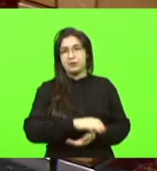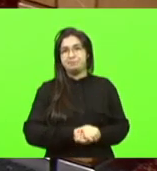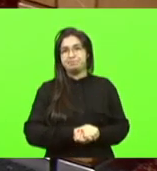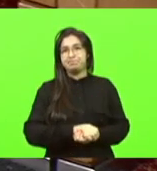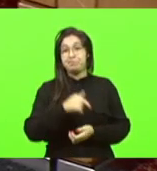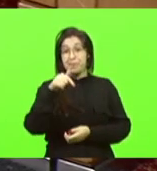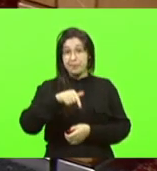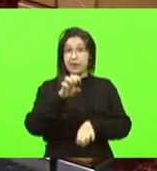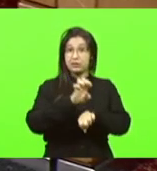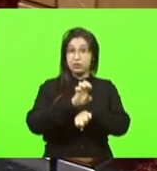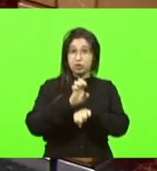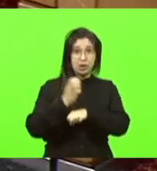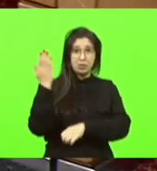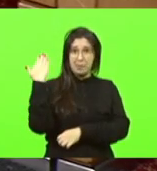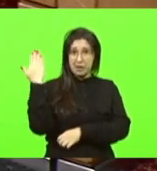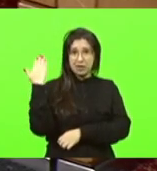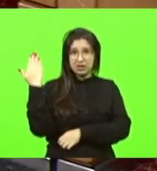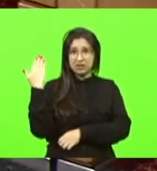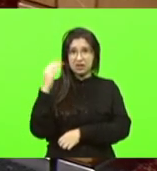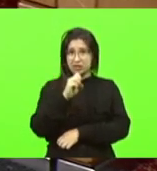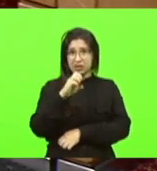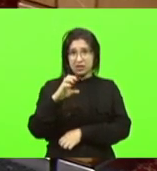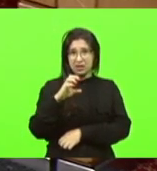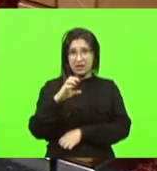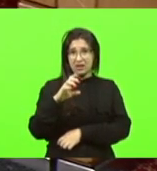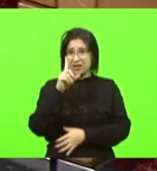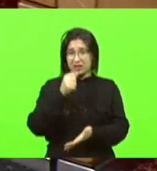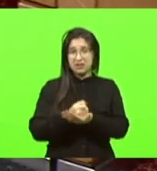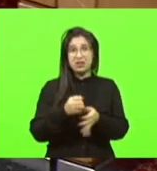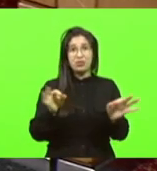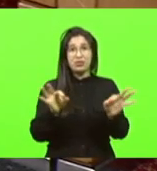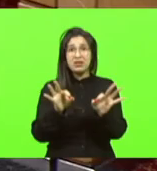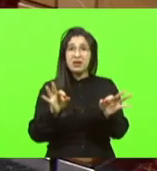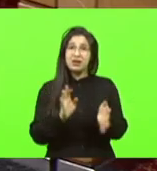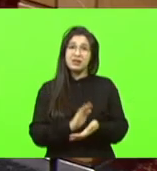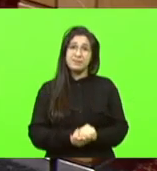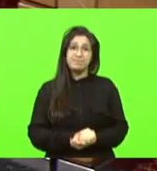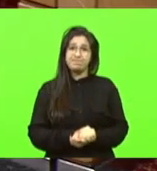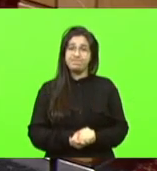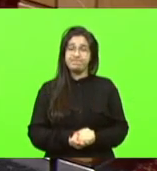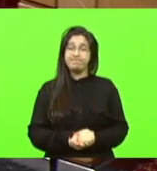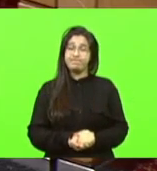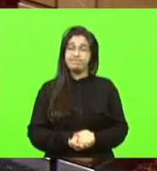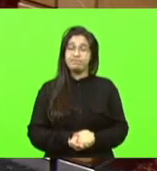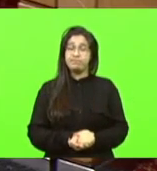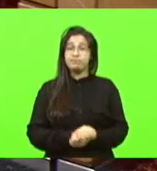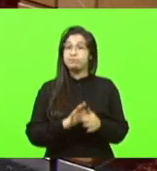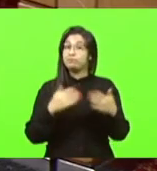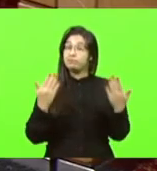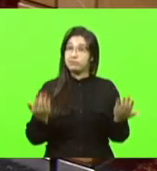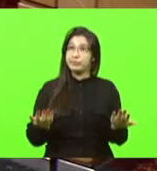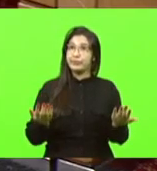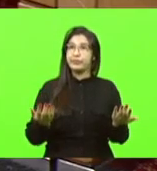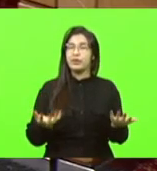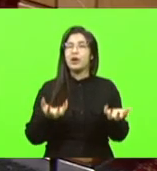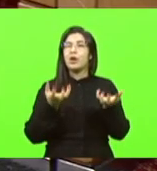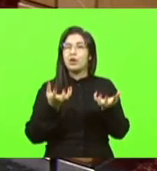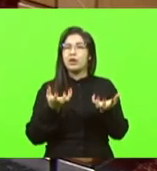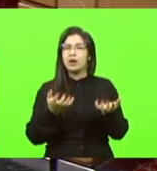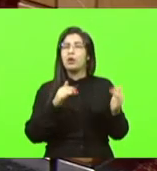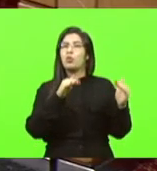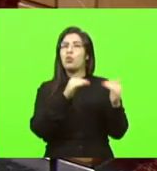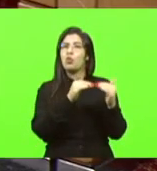nosso estado no passado não tomou isso também precisa ser dito então eu eu quero aqui